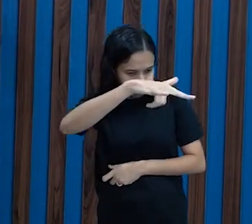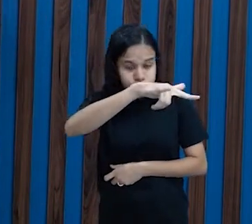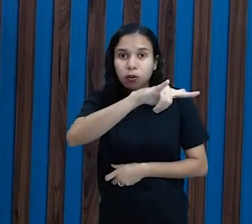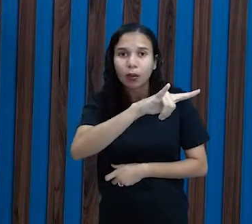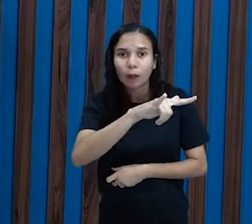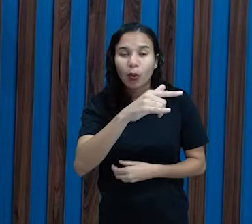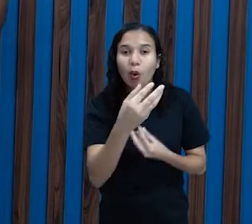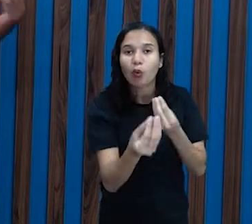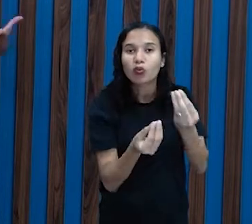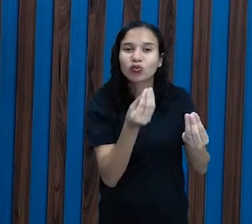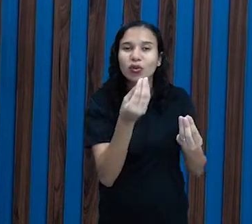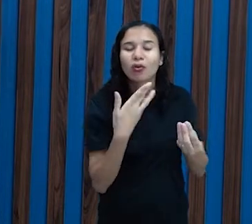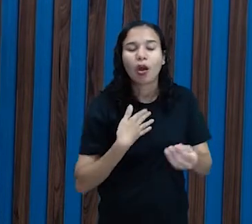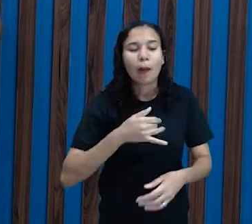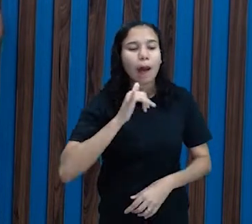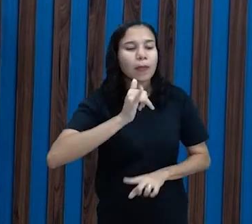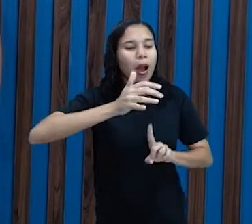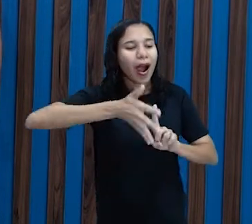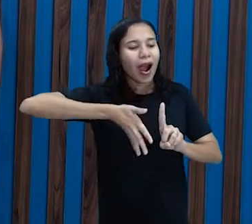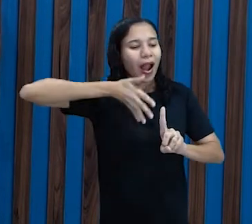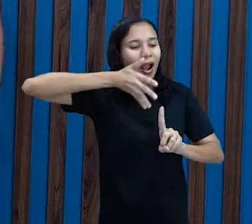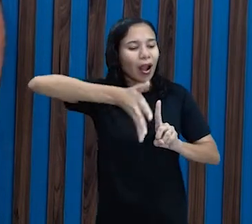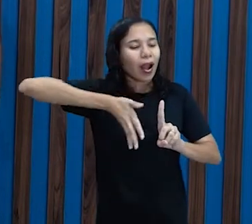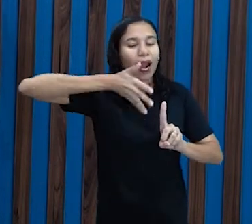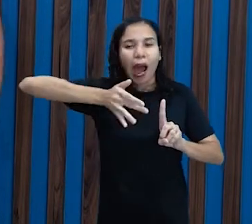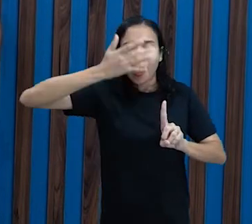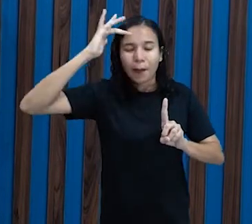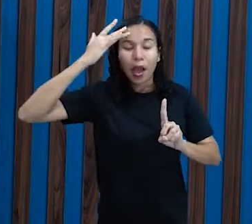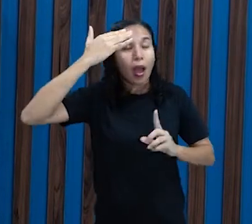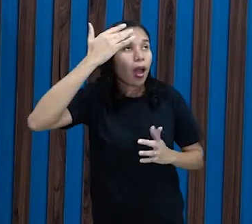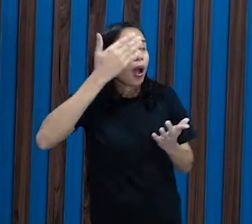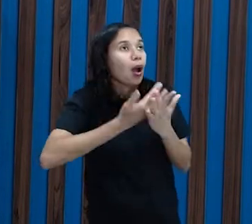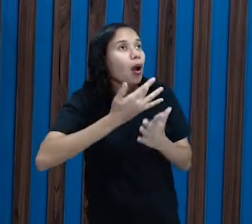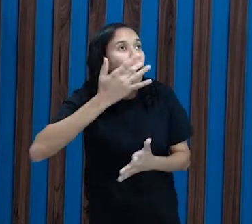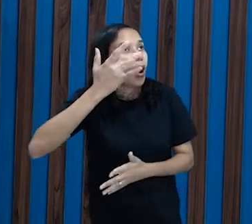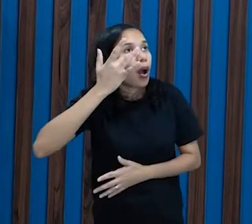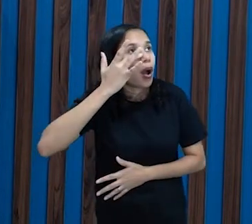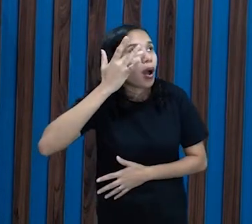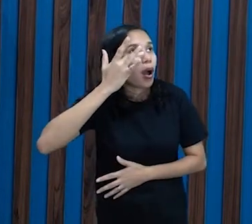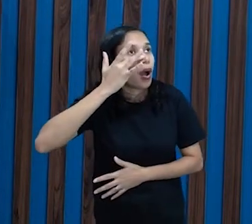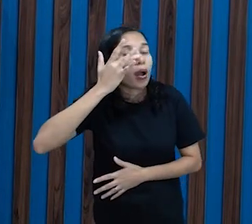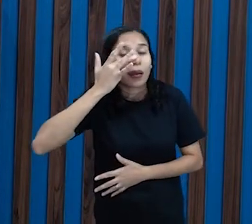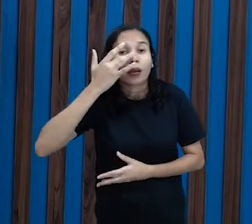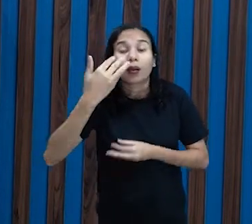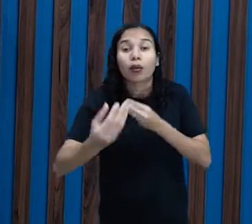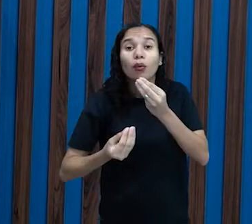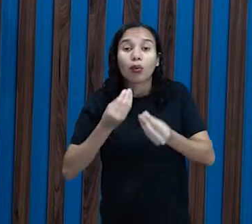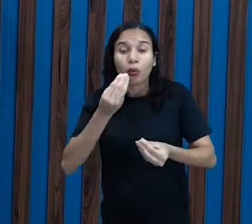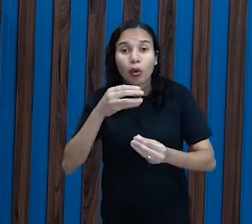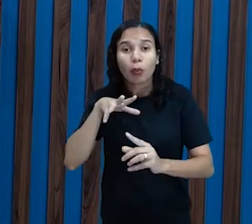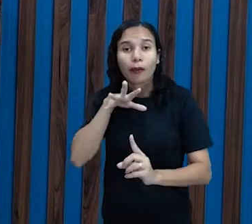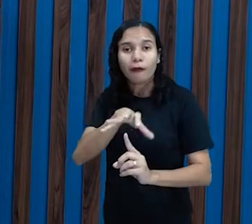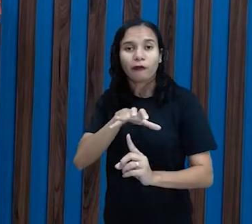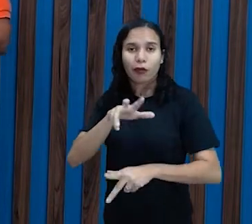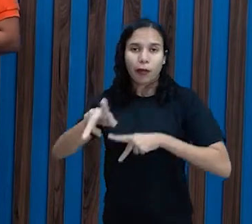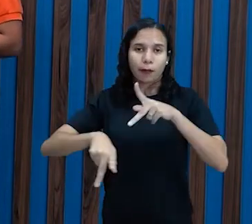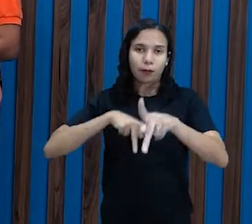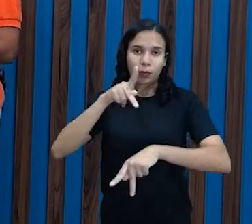discurso muito sedutor, muito que convence, para a manipulação da opinião pública, né?